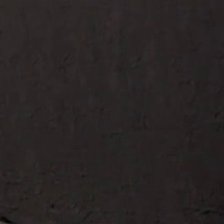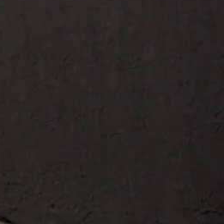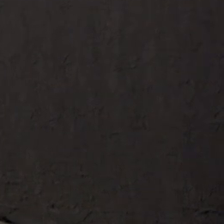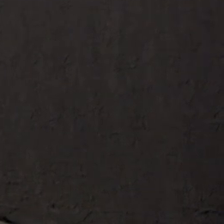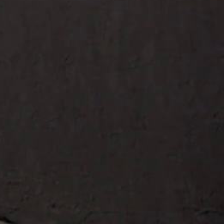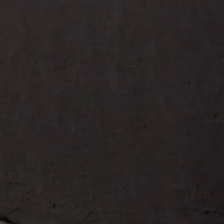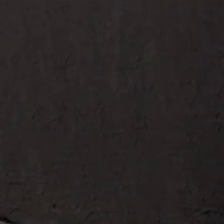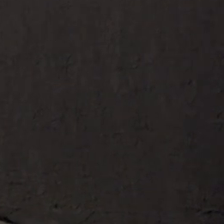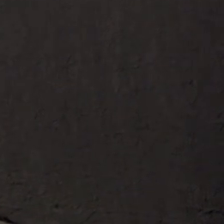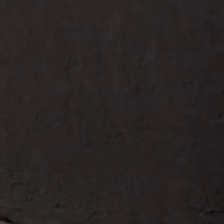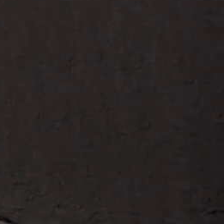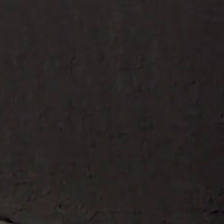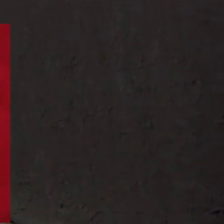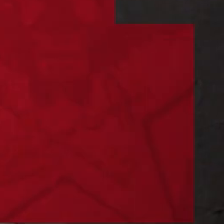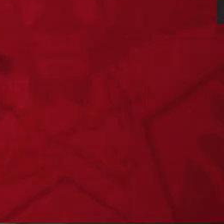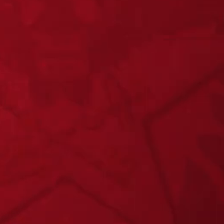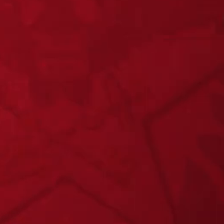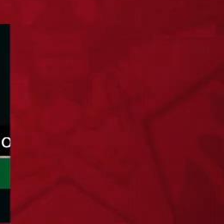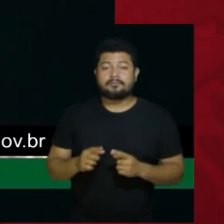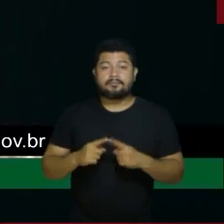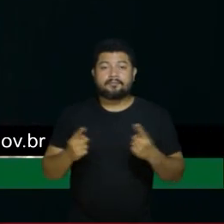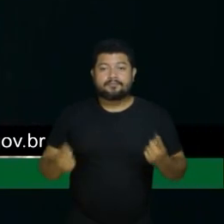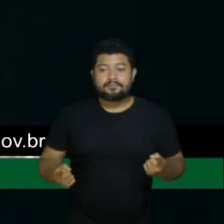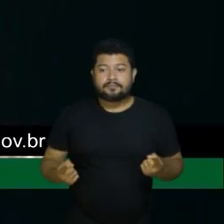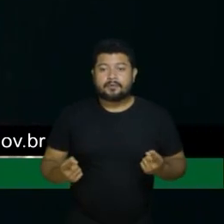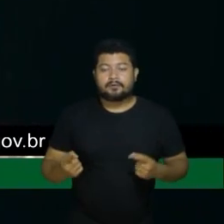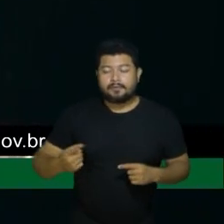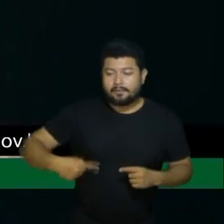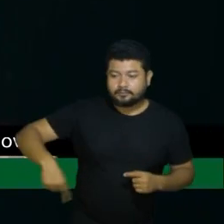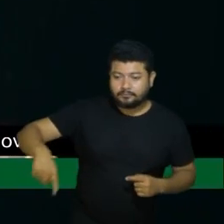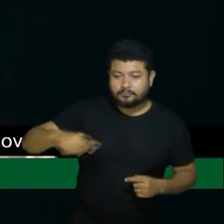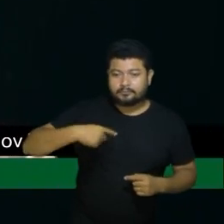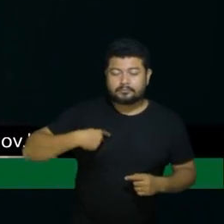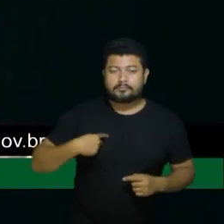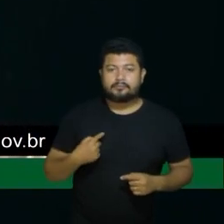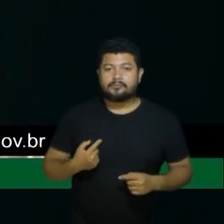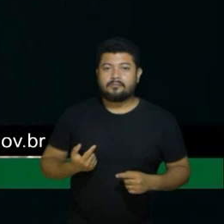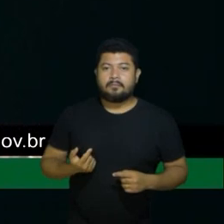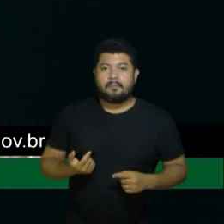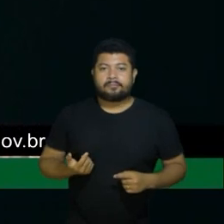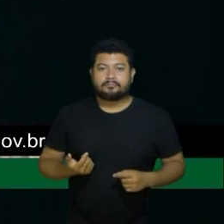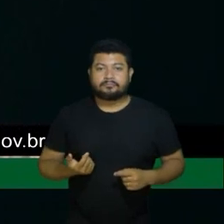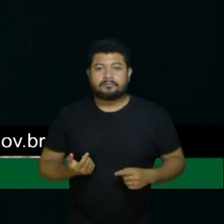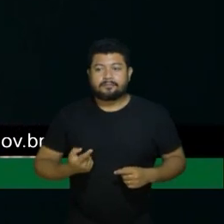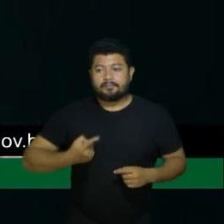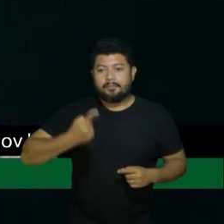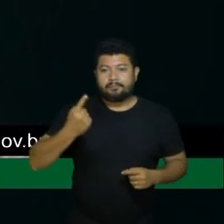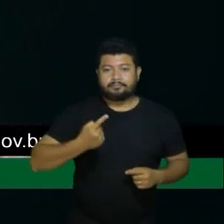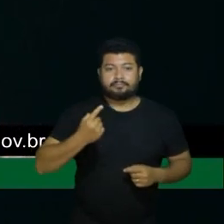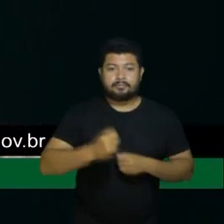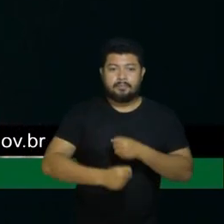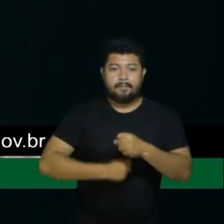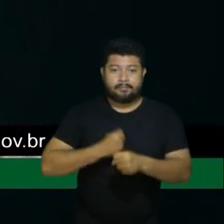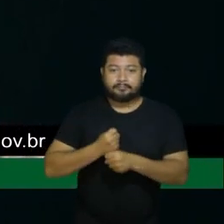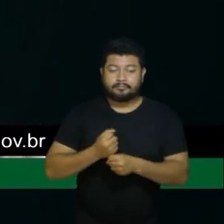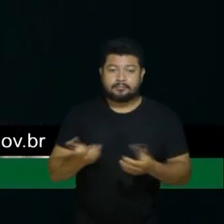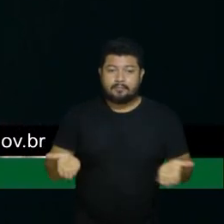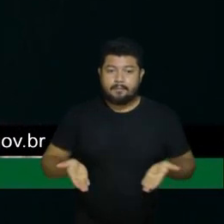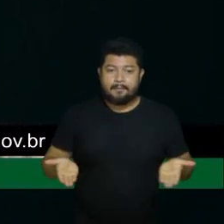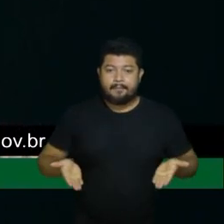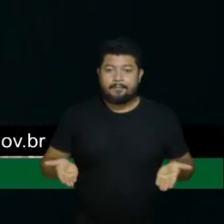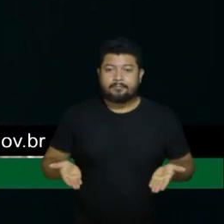ao orçamento do Estado, de autoria dele. Nós trouxemos, como fruto desse primeiro ano de mandato para Blumenau, o total